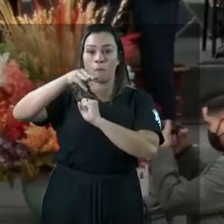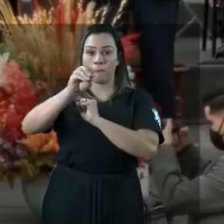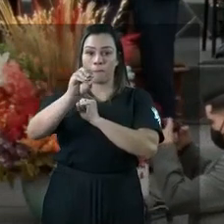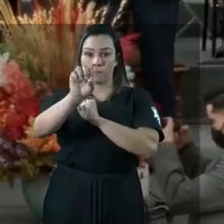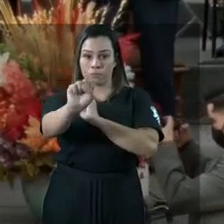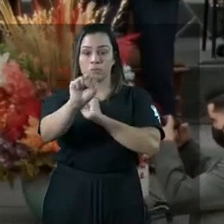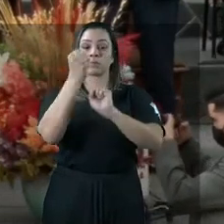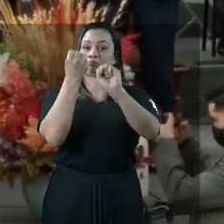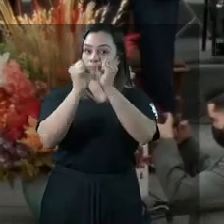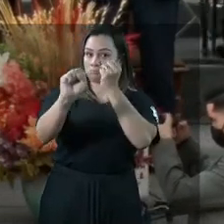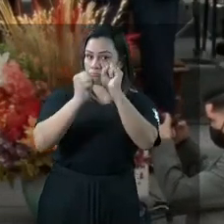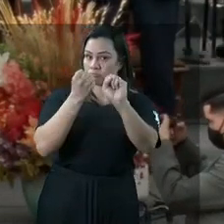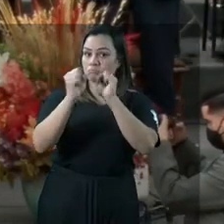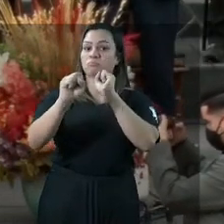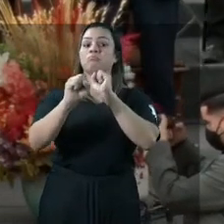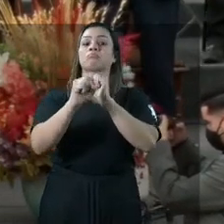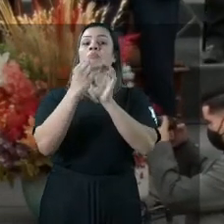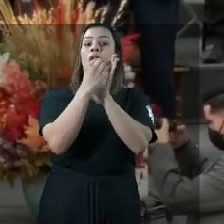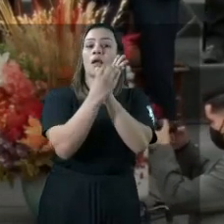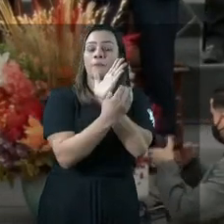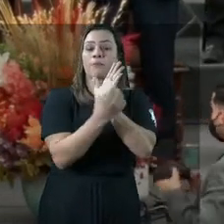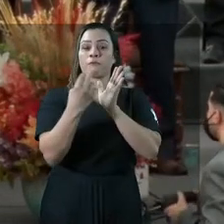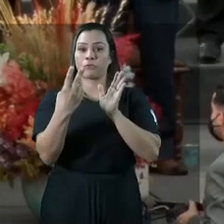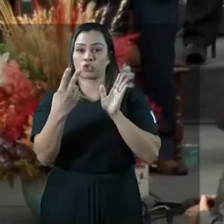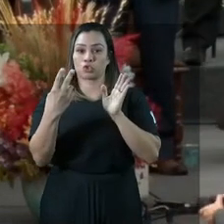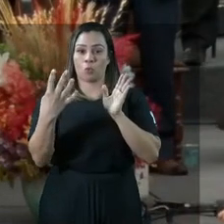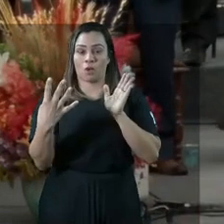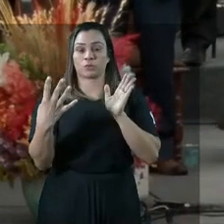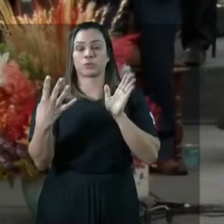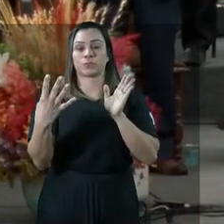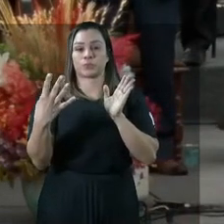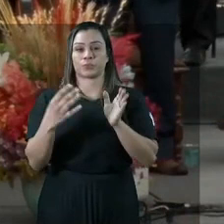Livro dos Salmos. Salmo de número 24.